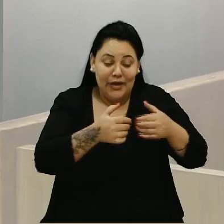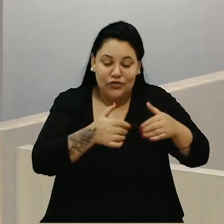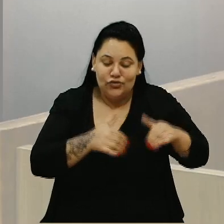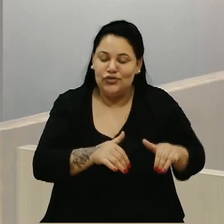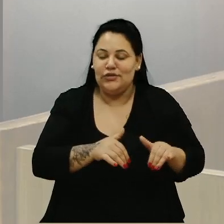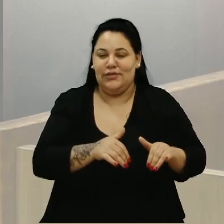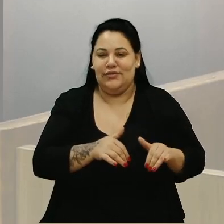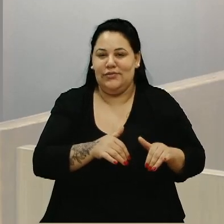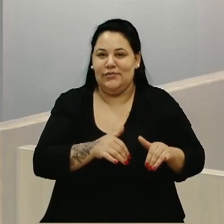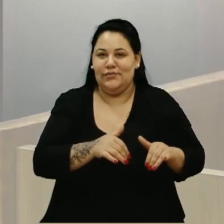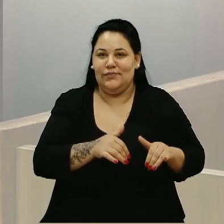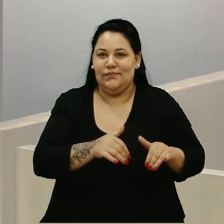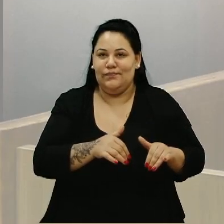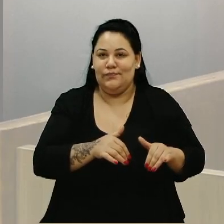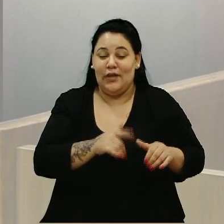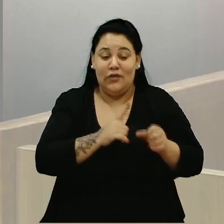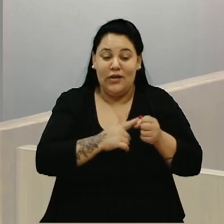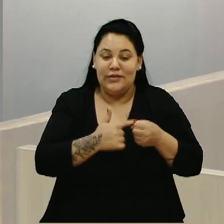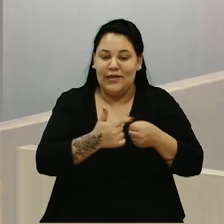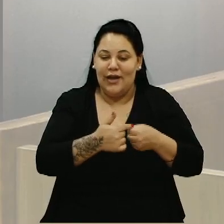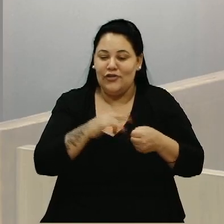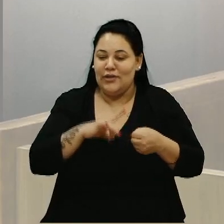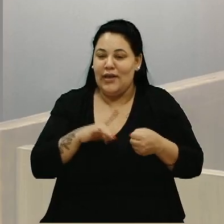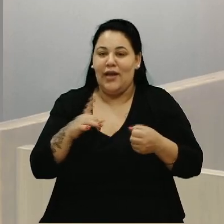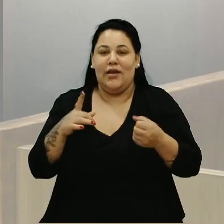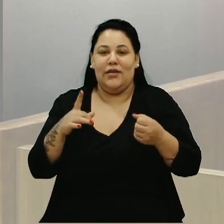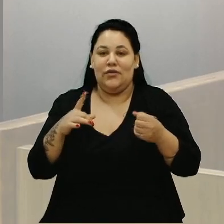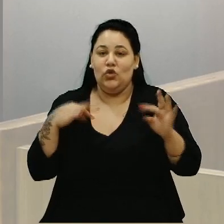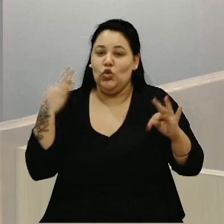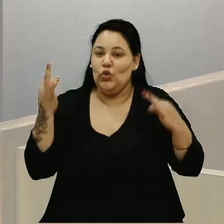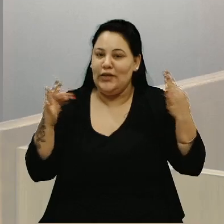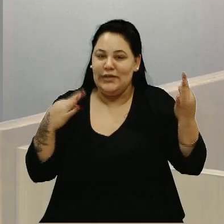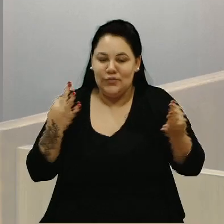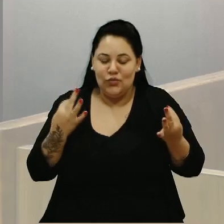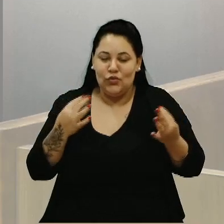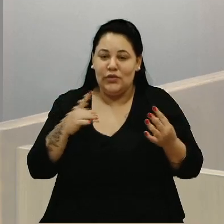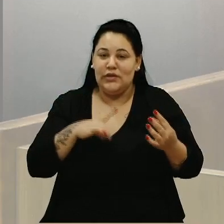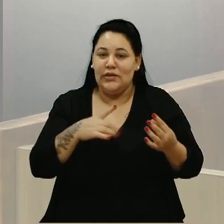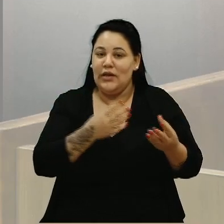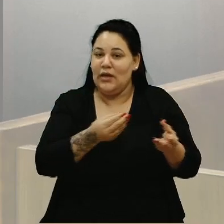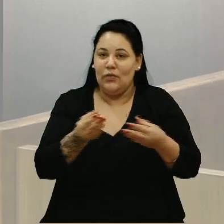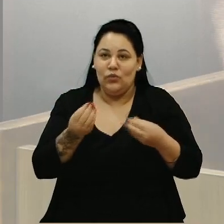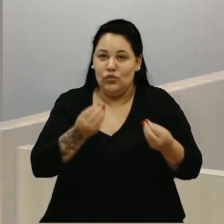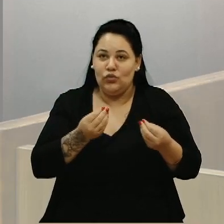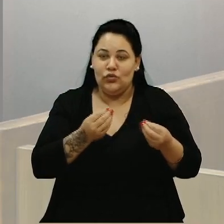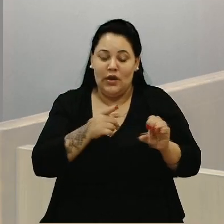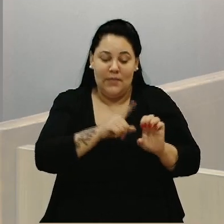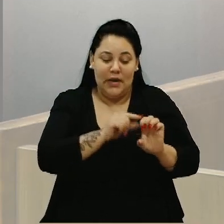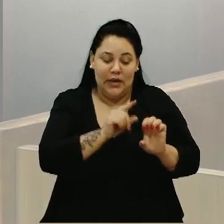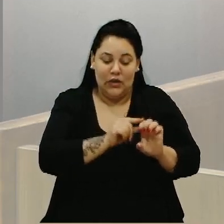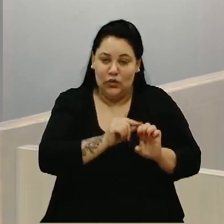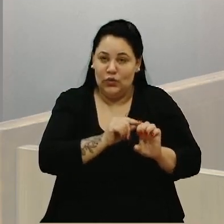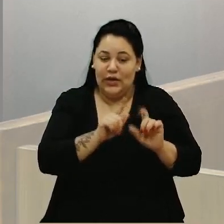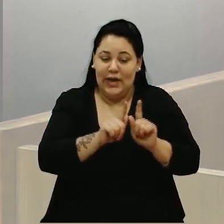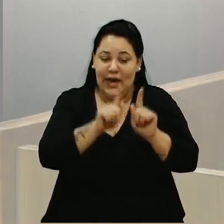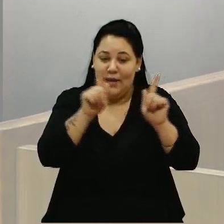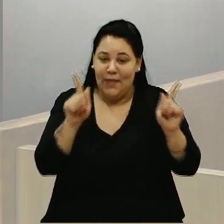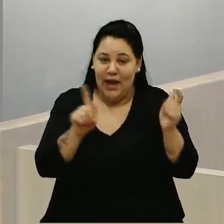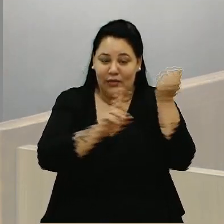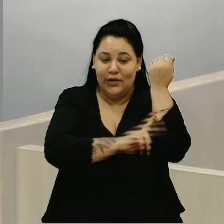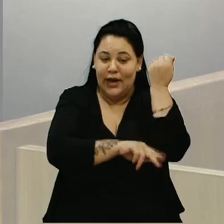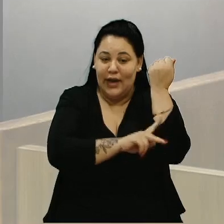cidade que faz turismo, essa cidade que tem bastantes empresários, Gramado, Canela, também